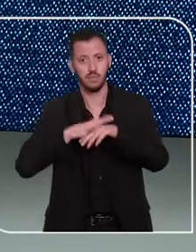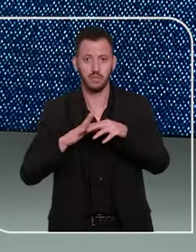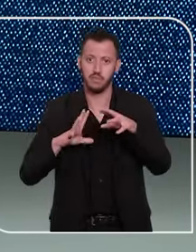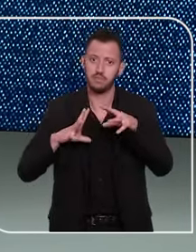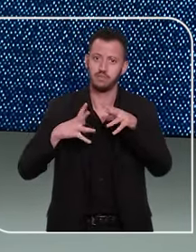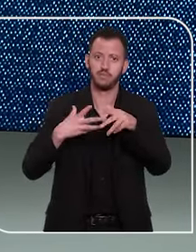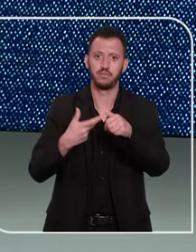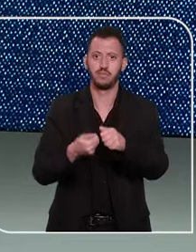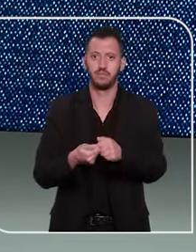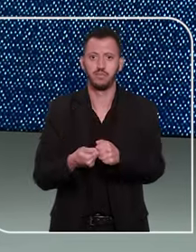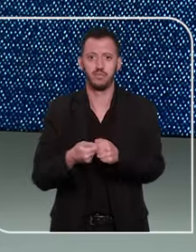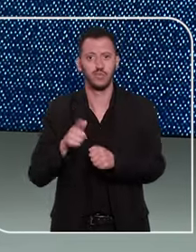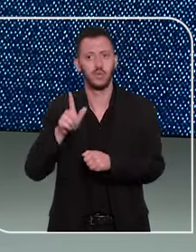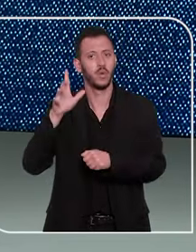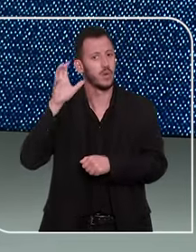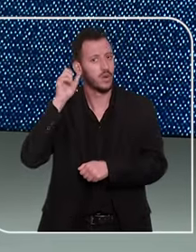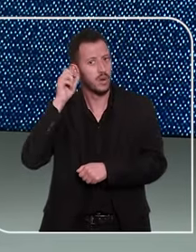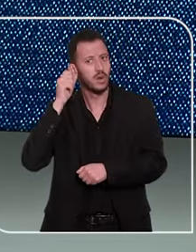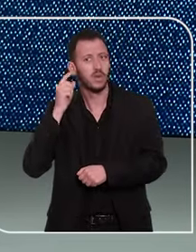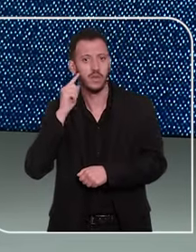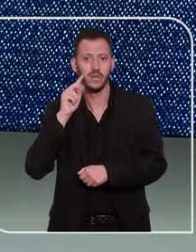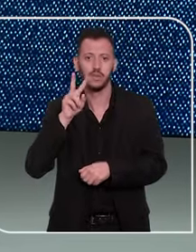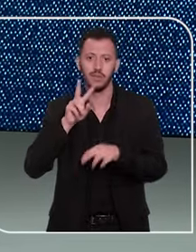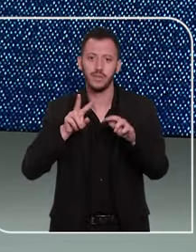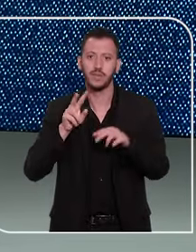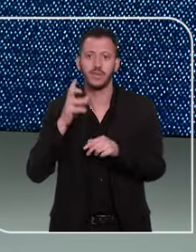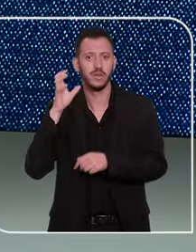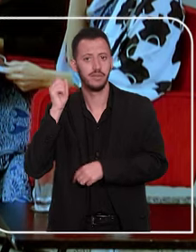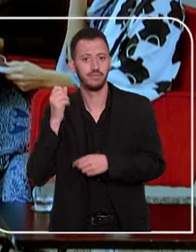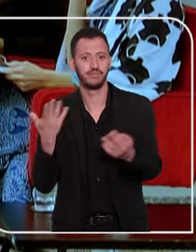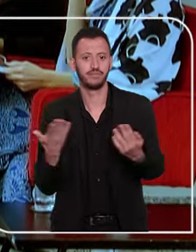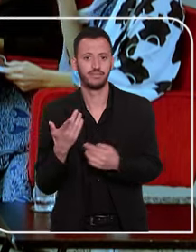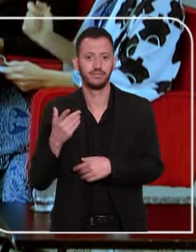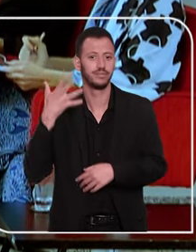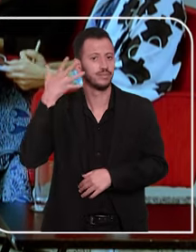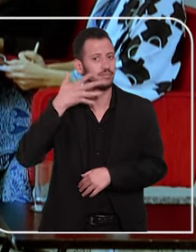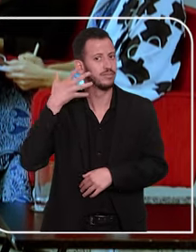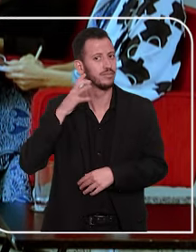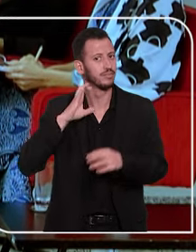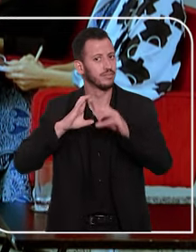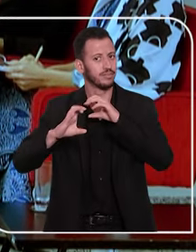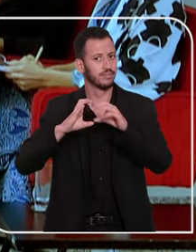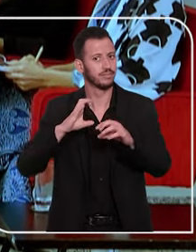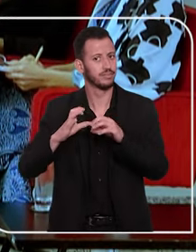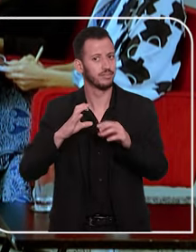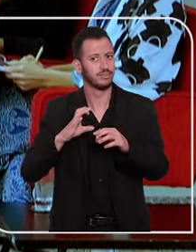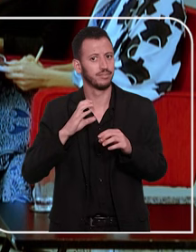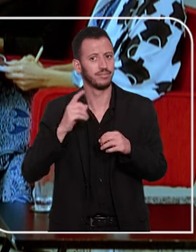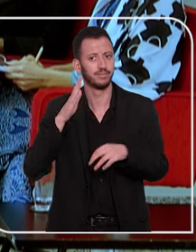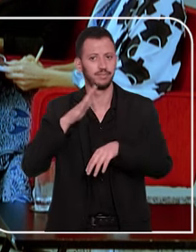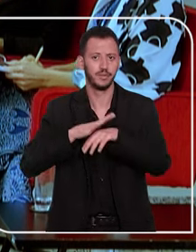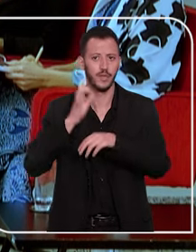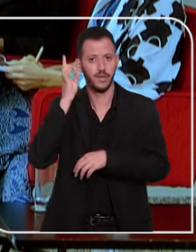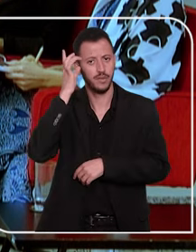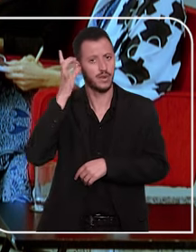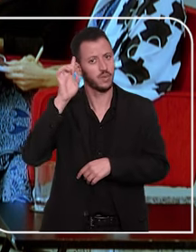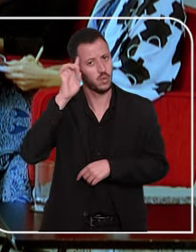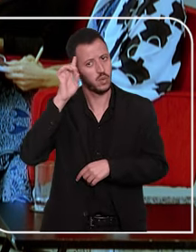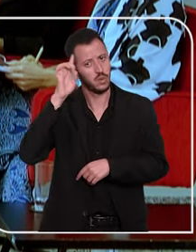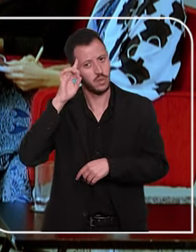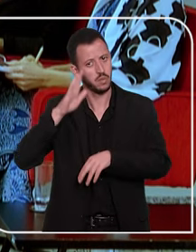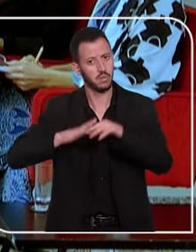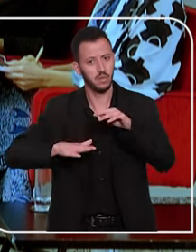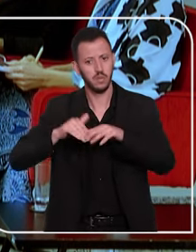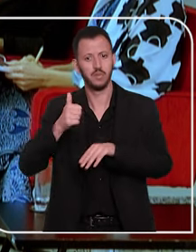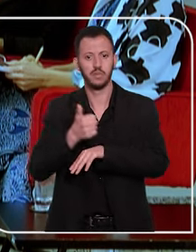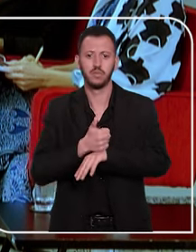para todos aqueles que nos nos ouvem nos leem as palestras destacaram Como a comunicação efetiva pode facilitar